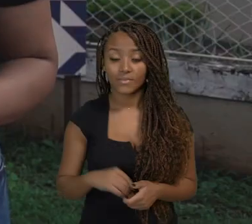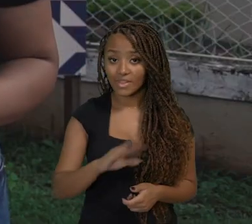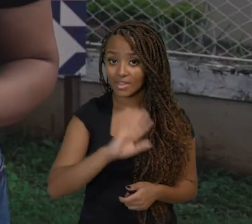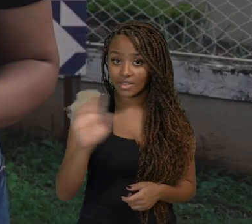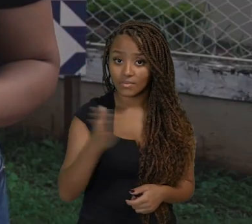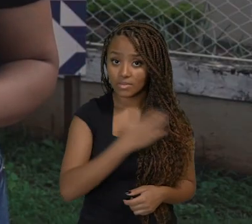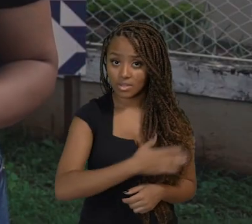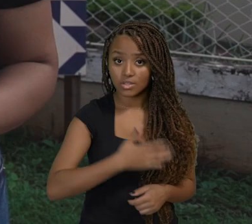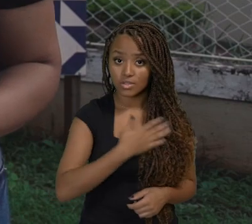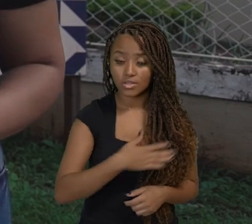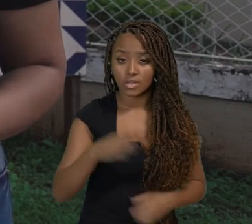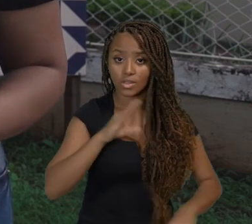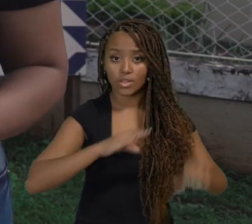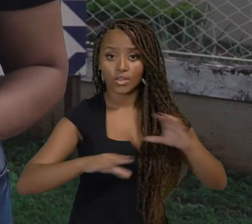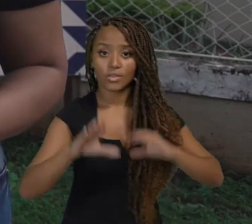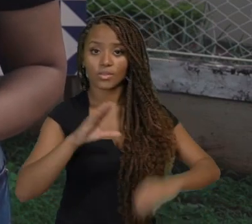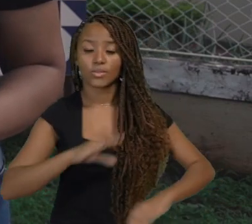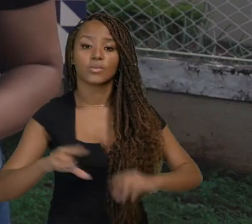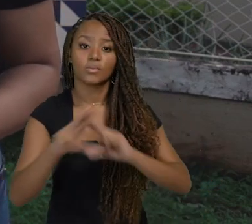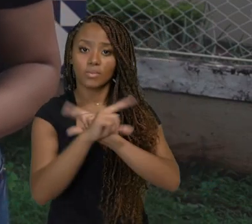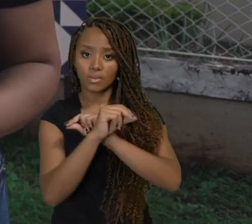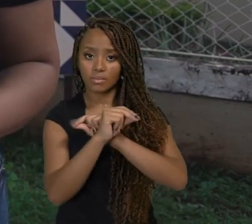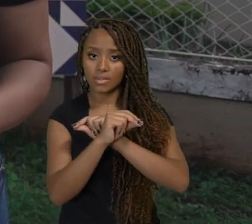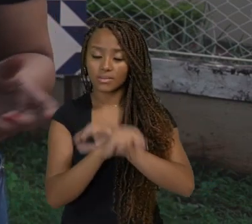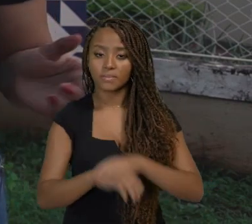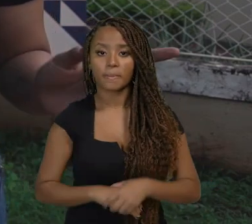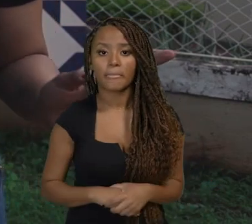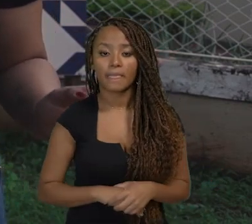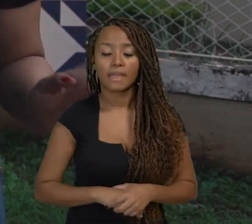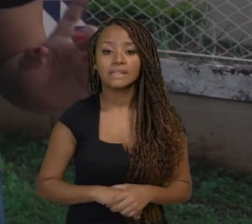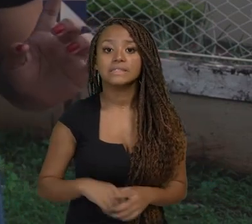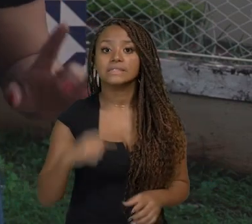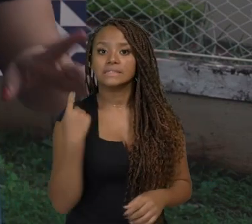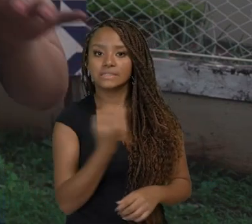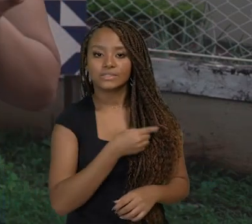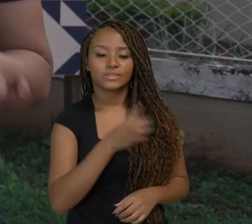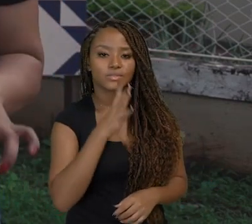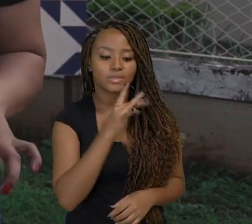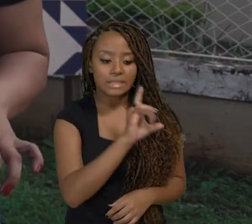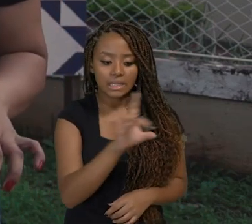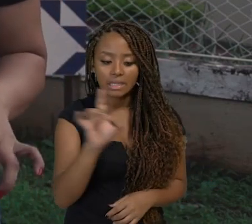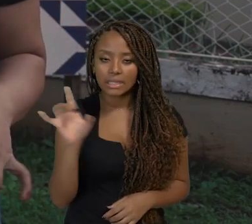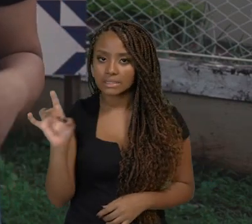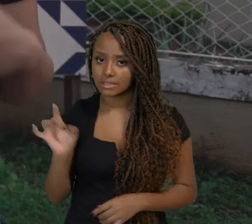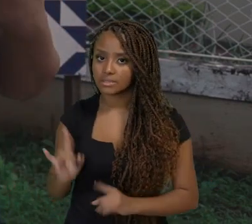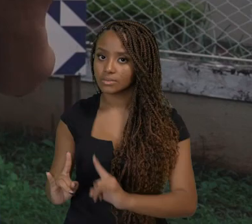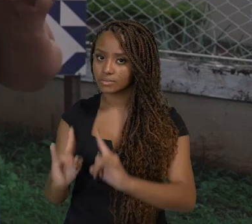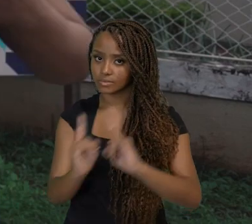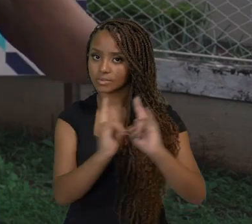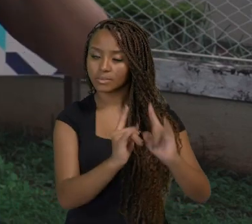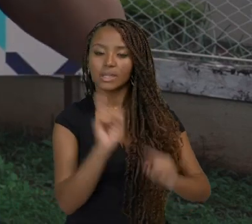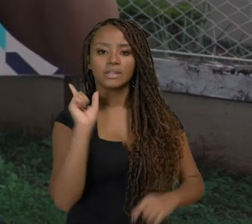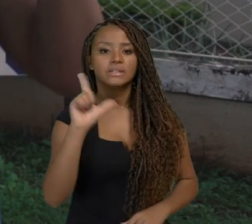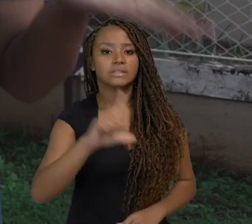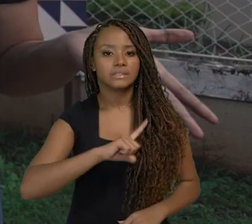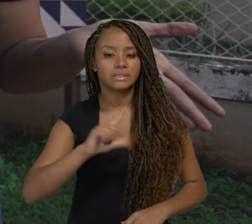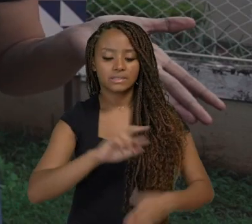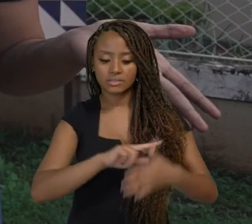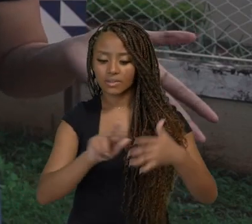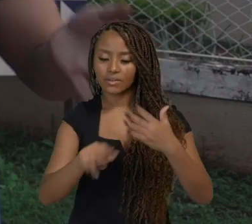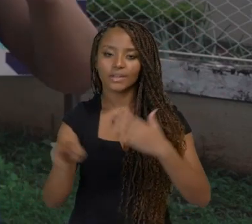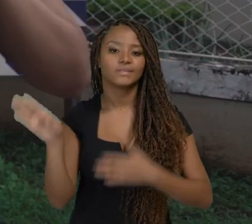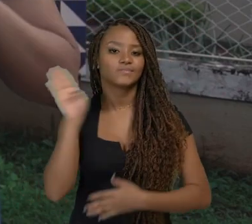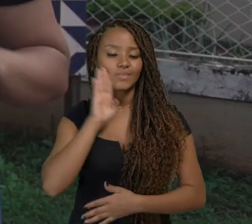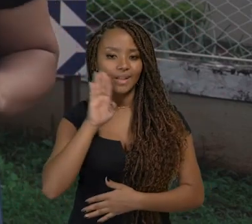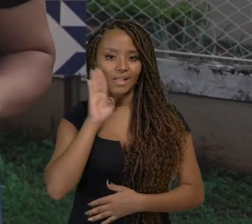E aí, pessoal, vocês gostaram do nosso tour pelo Campus Patos de Minas? Pois é, a gente conheceu cada uma das unidades e tem coisa bacana demais,